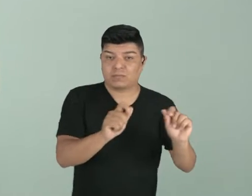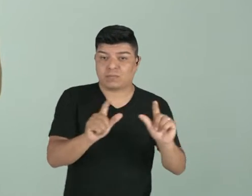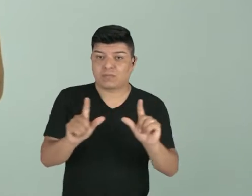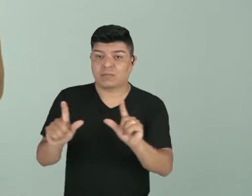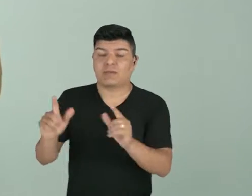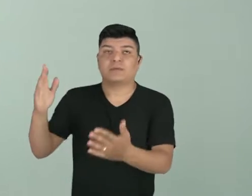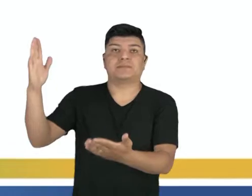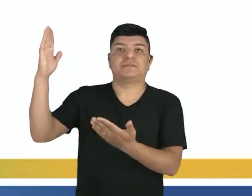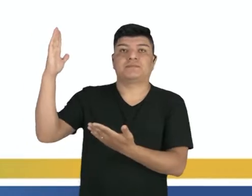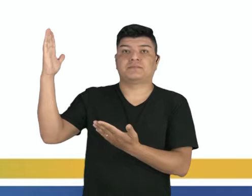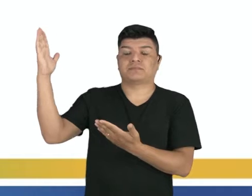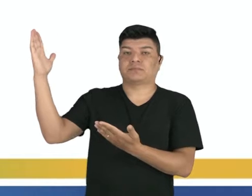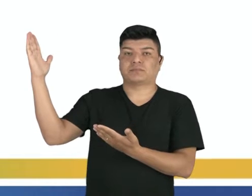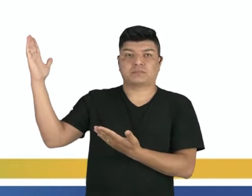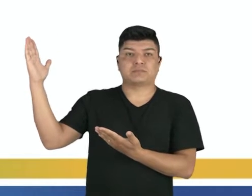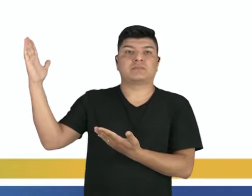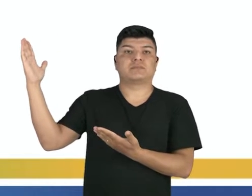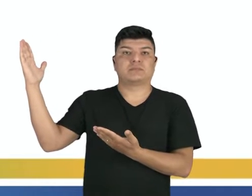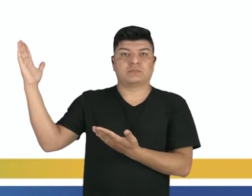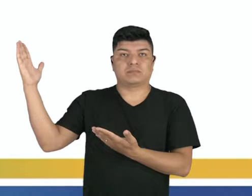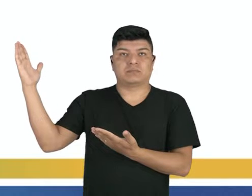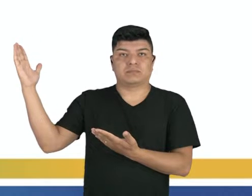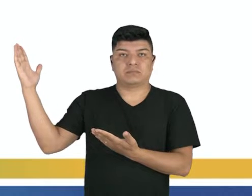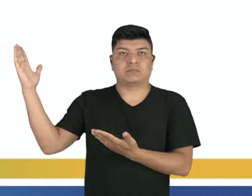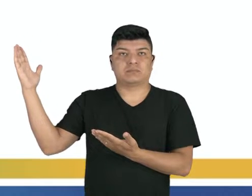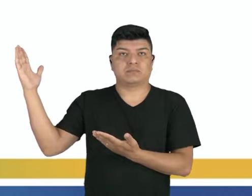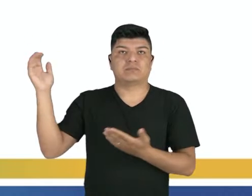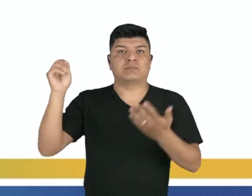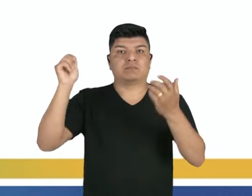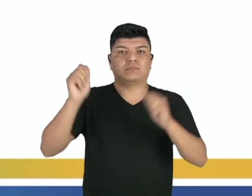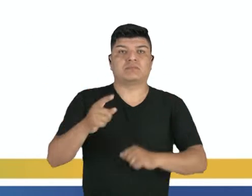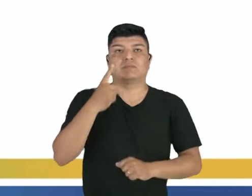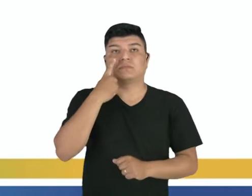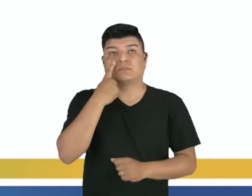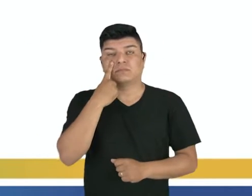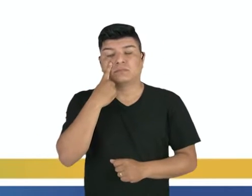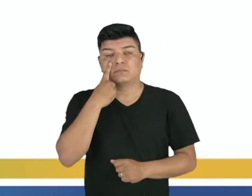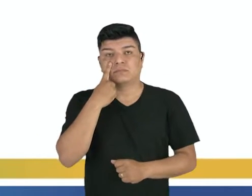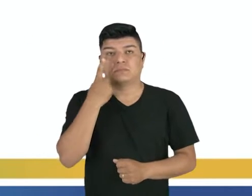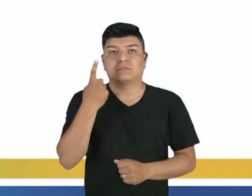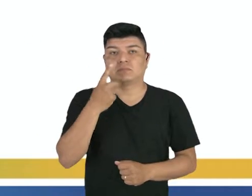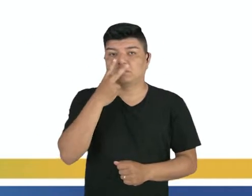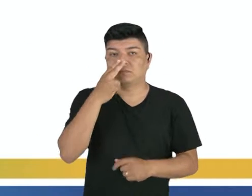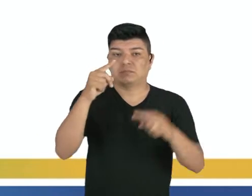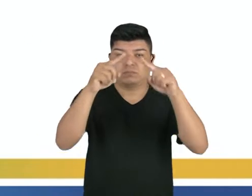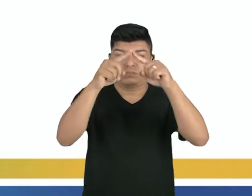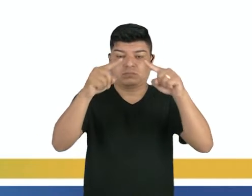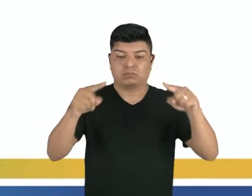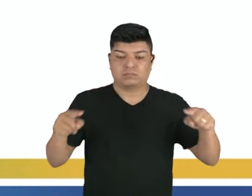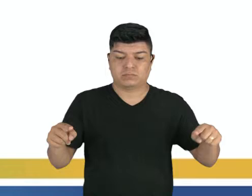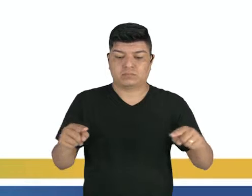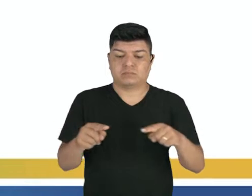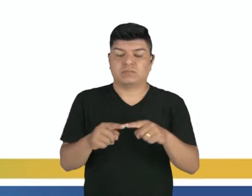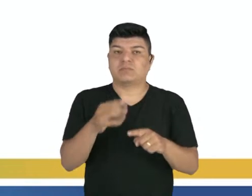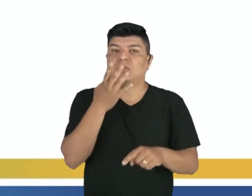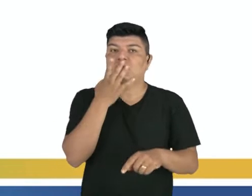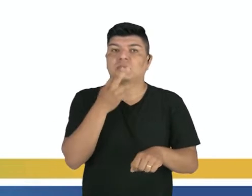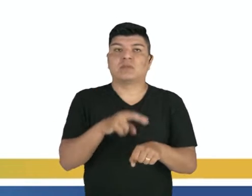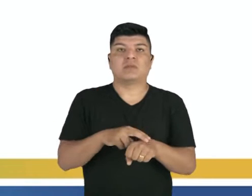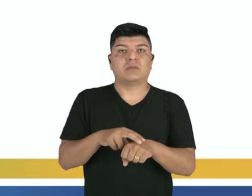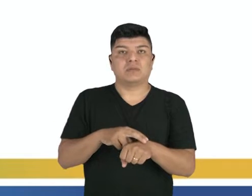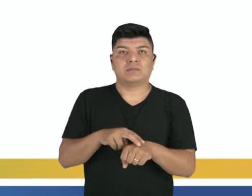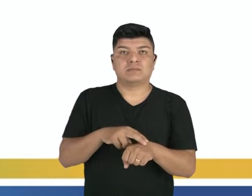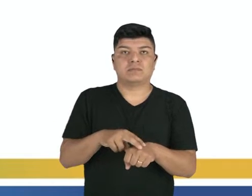visualizem agora em tela, e aí vocês podem observar, nós temos um triângulo na cor verde, nós